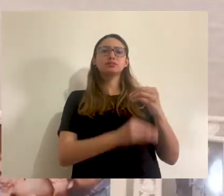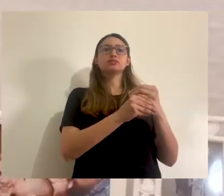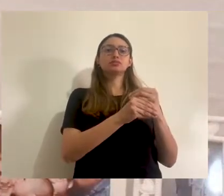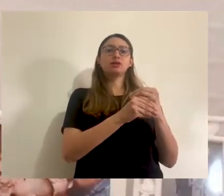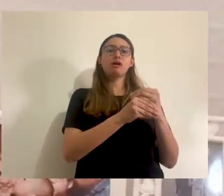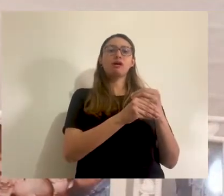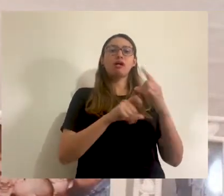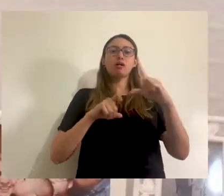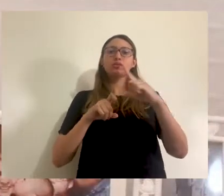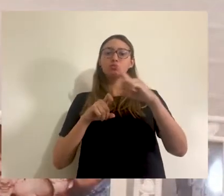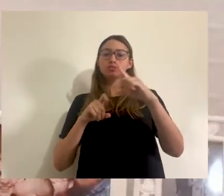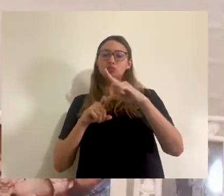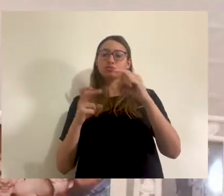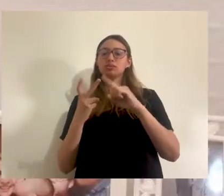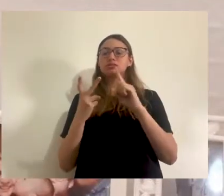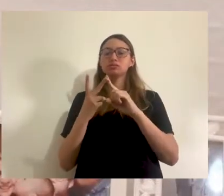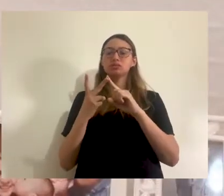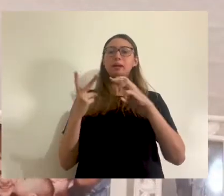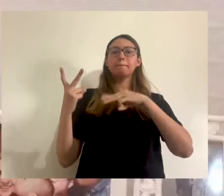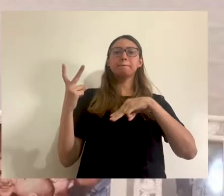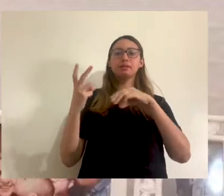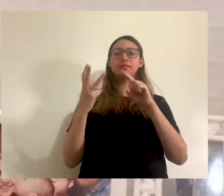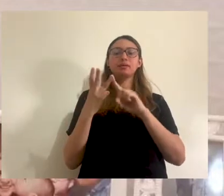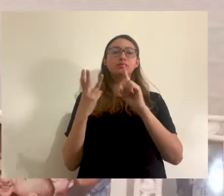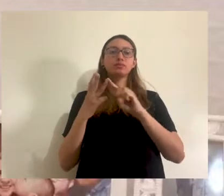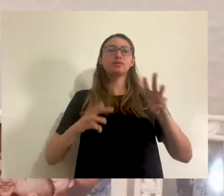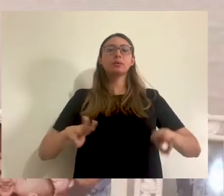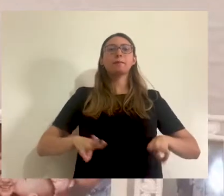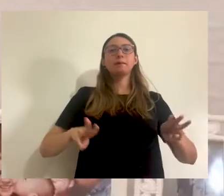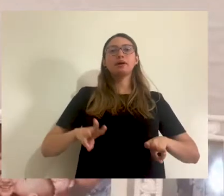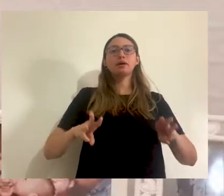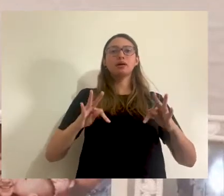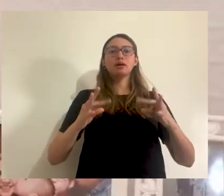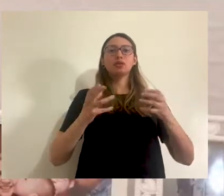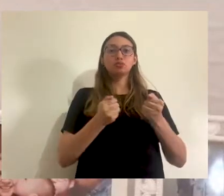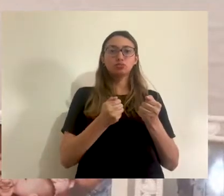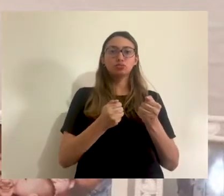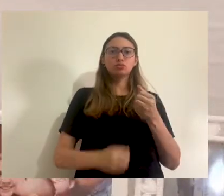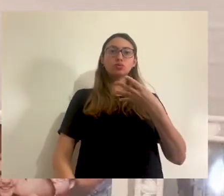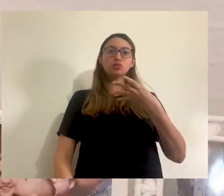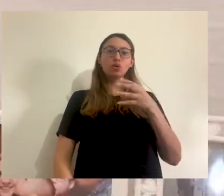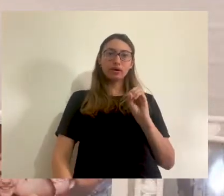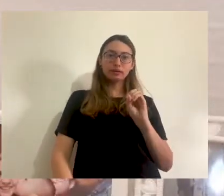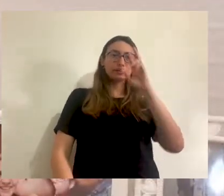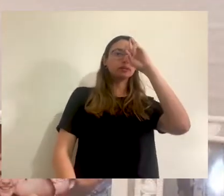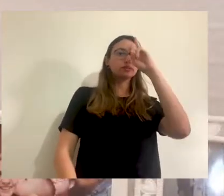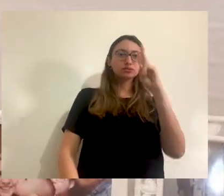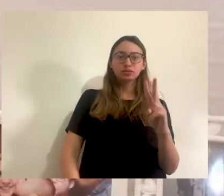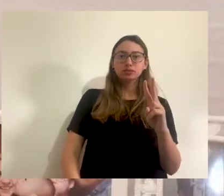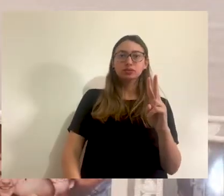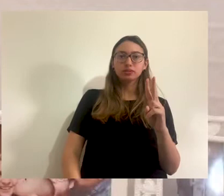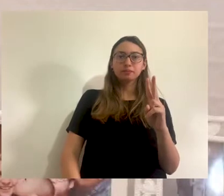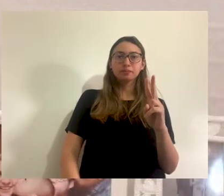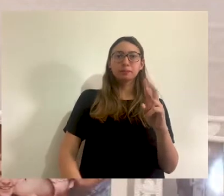Lucas, Mateus e Marcos, nós teremos ao todo 40 parábolas. Dessas parábolas,